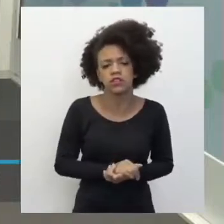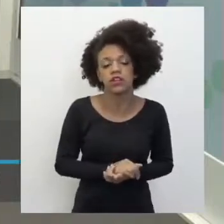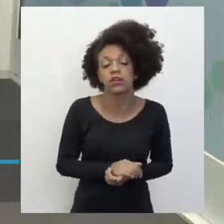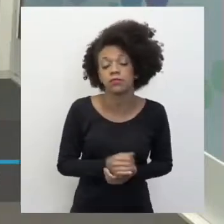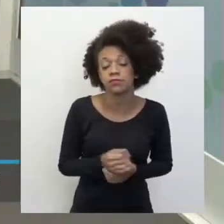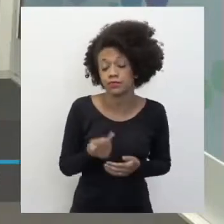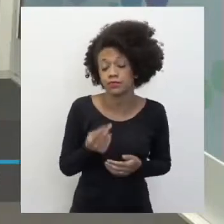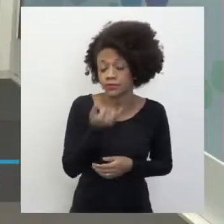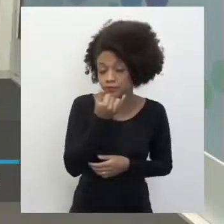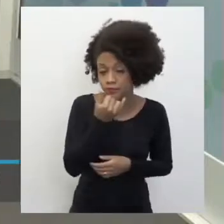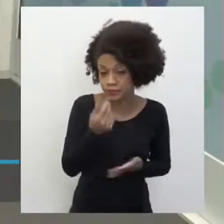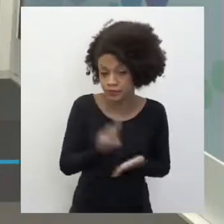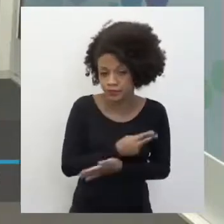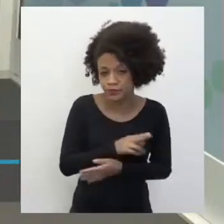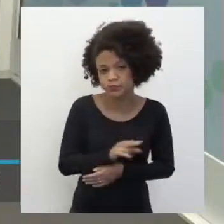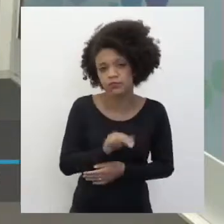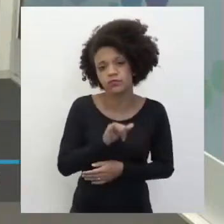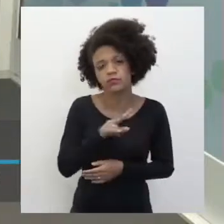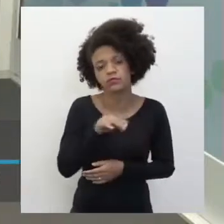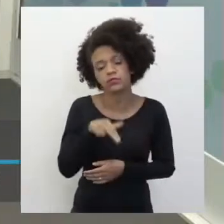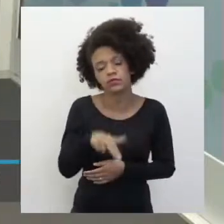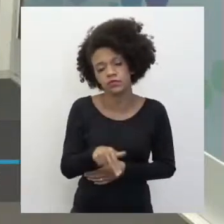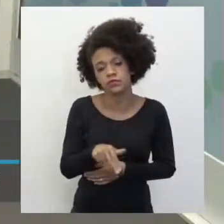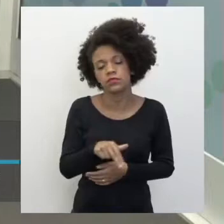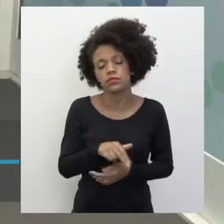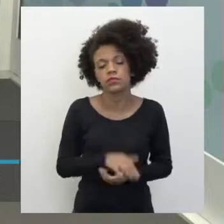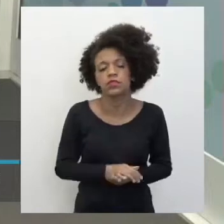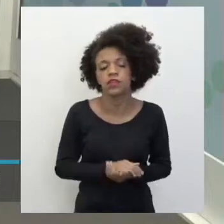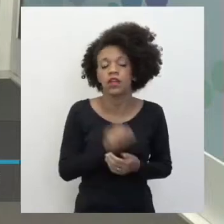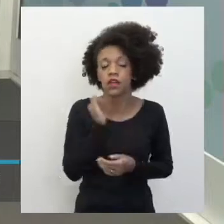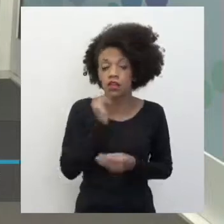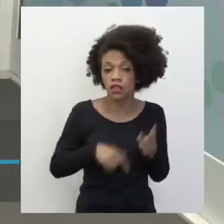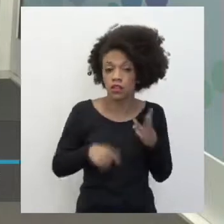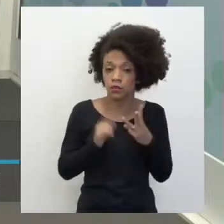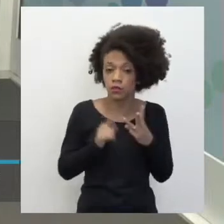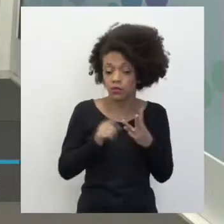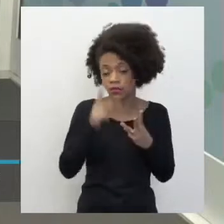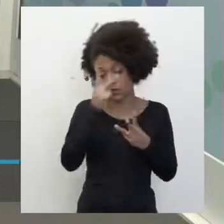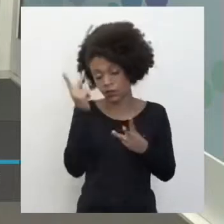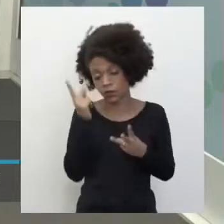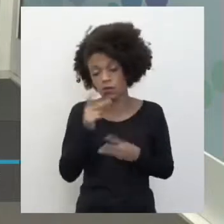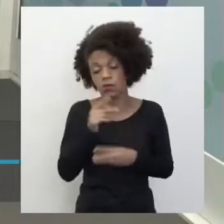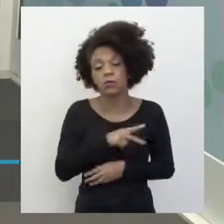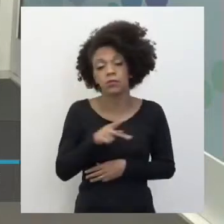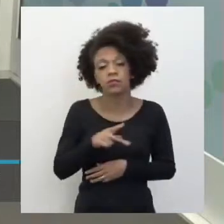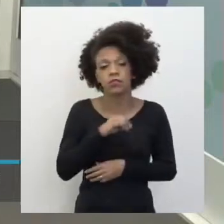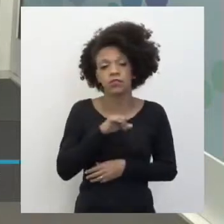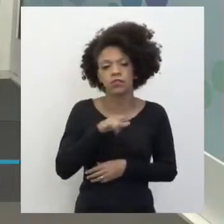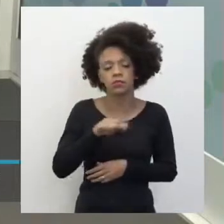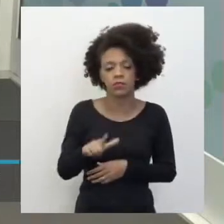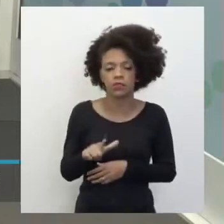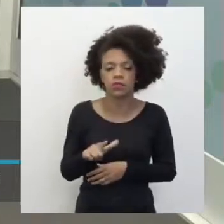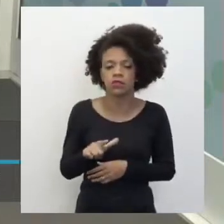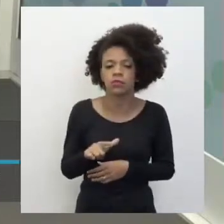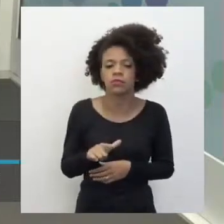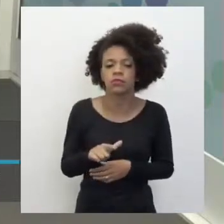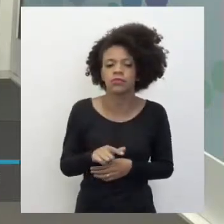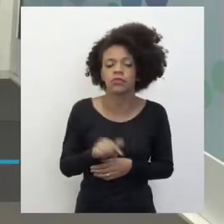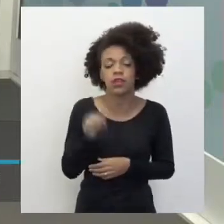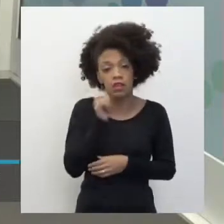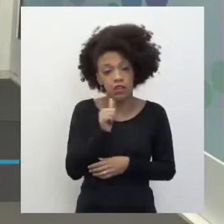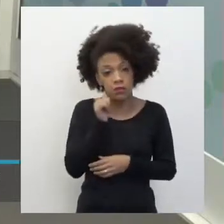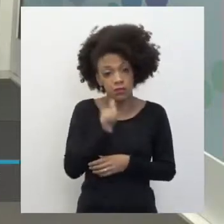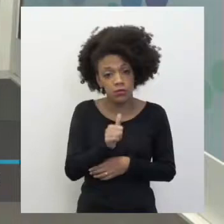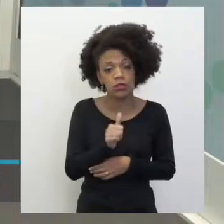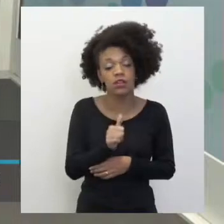desculpa. Narrador em terceira pessoa. A Pro Isabel. A mulher deixou cair a cinza do